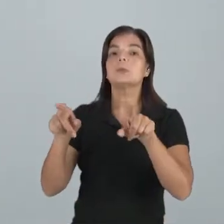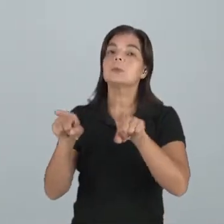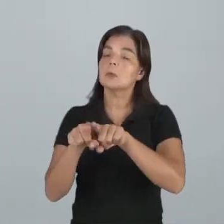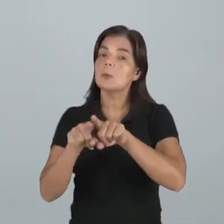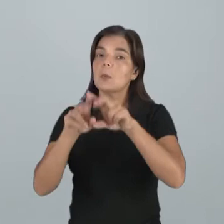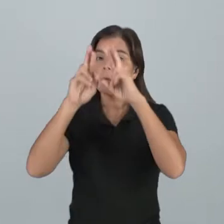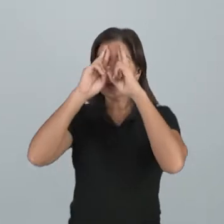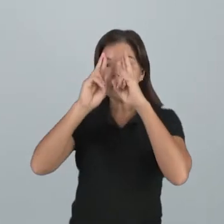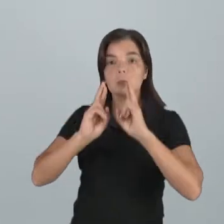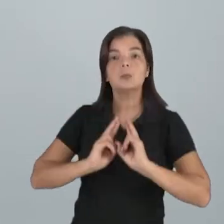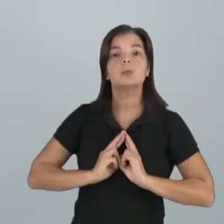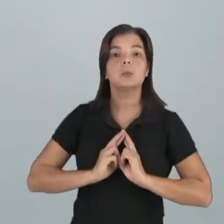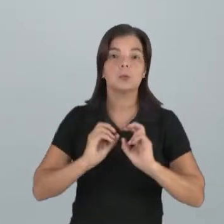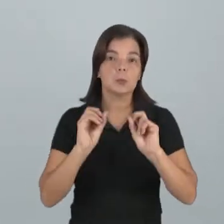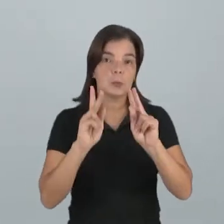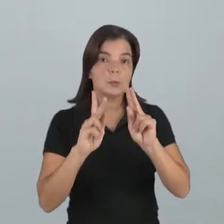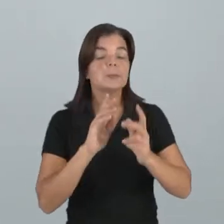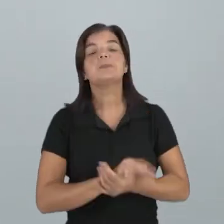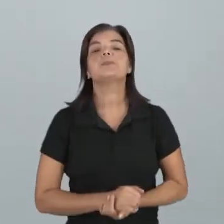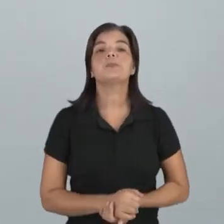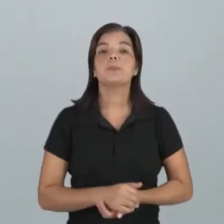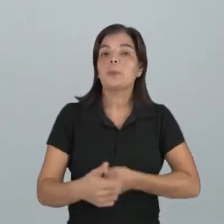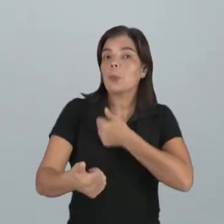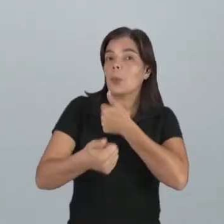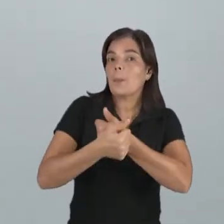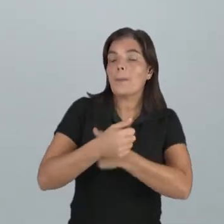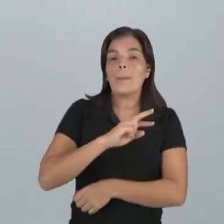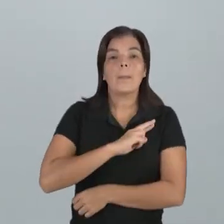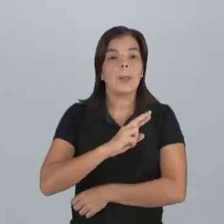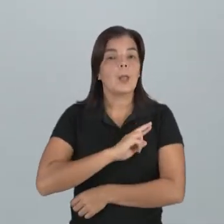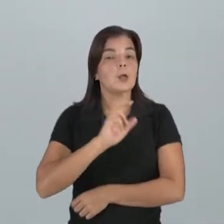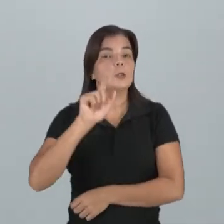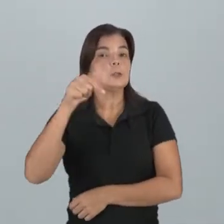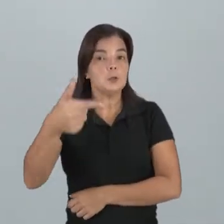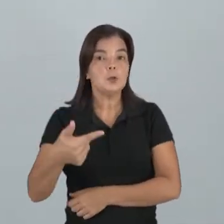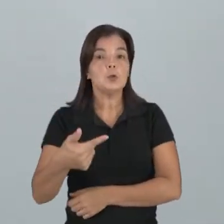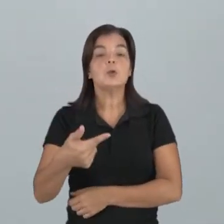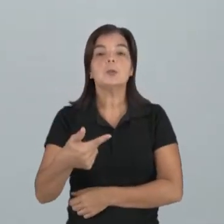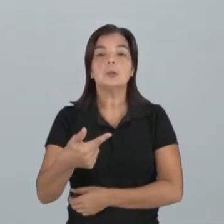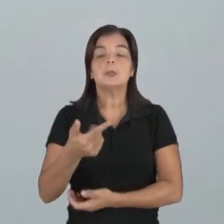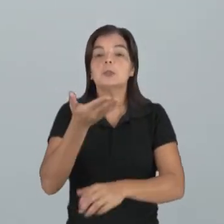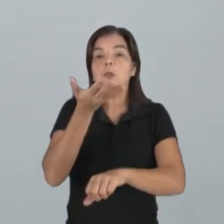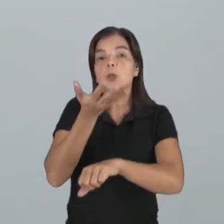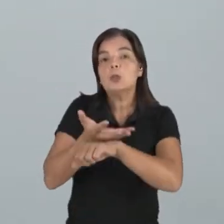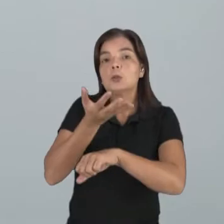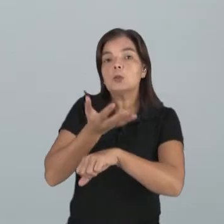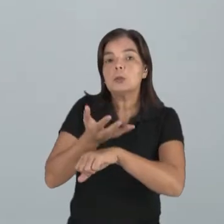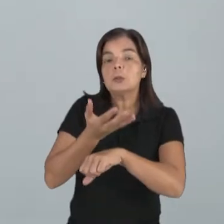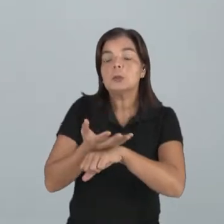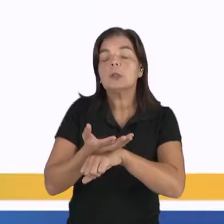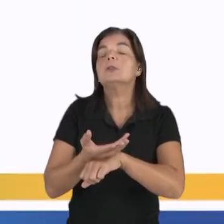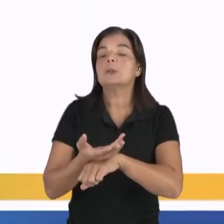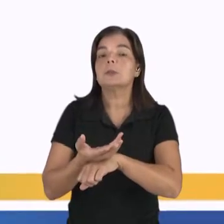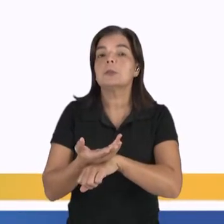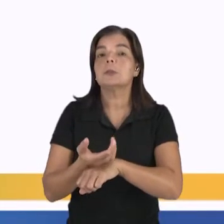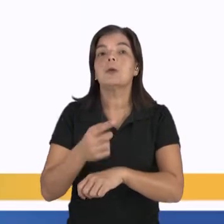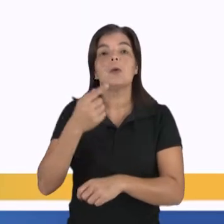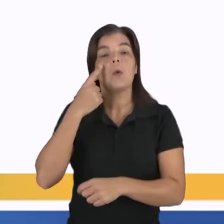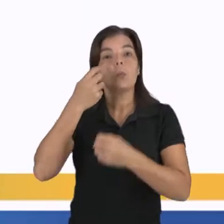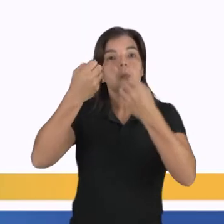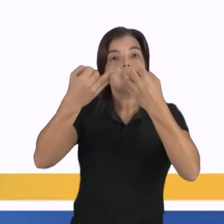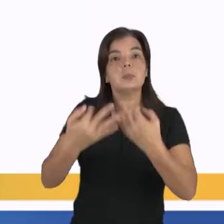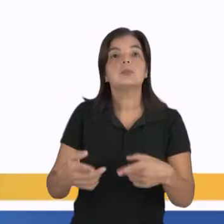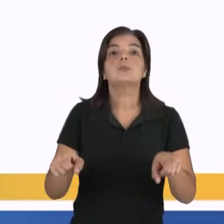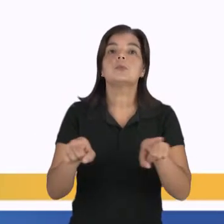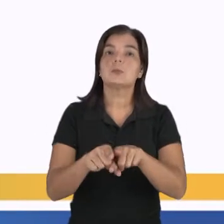ser respeitadas, ok? Aproximam a religião de outras ciências humanas. As ciências da religião, como nós dissemos